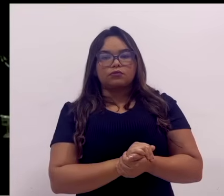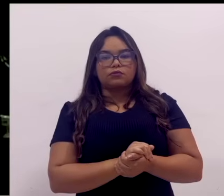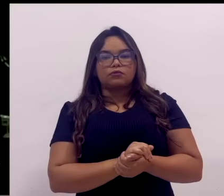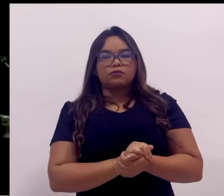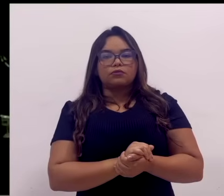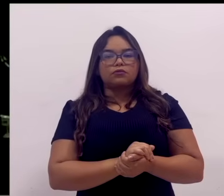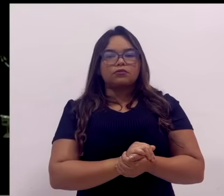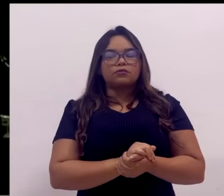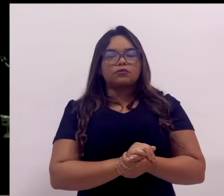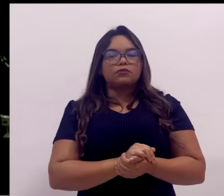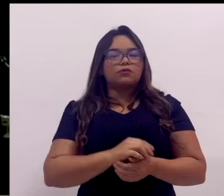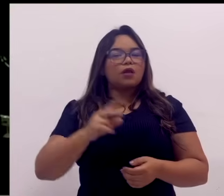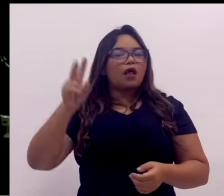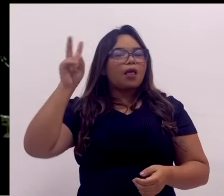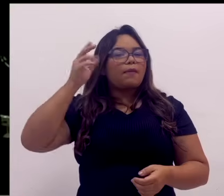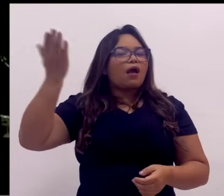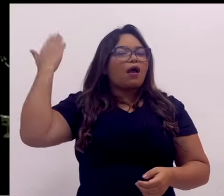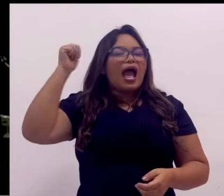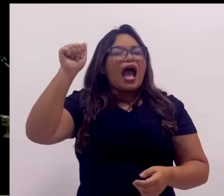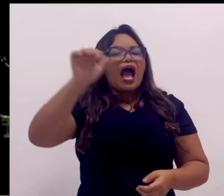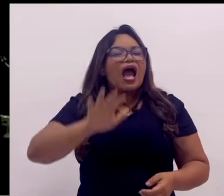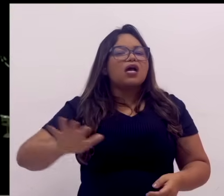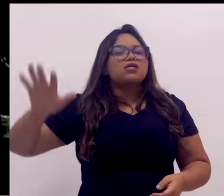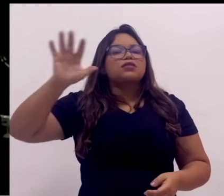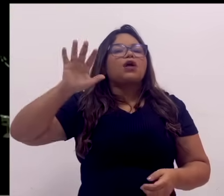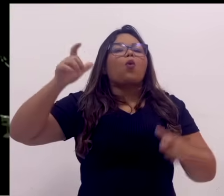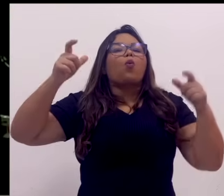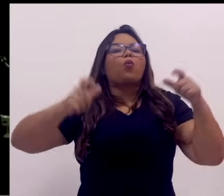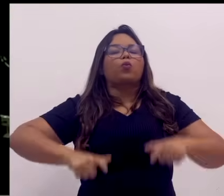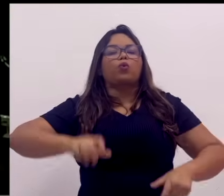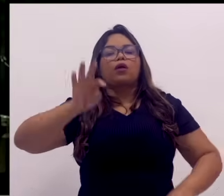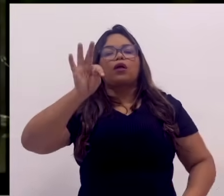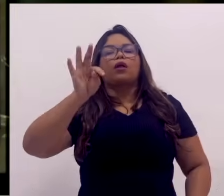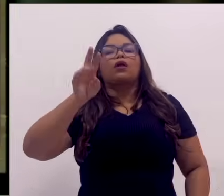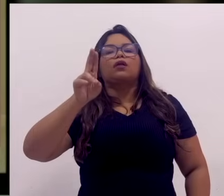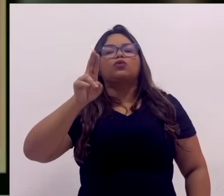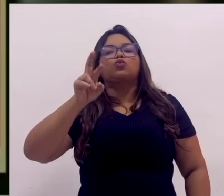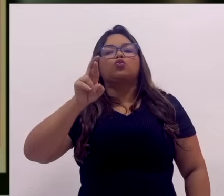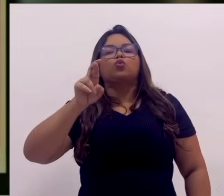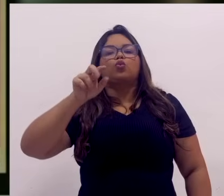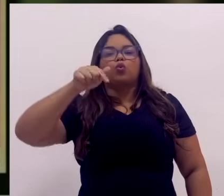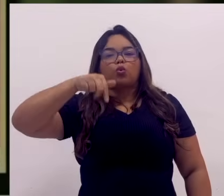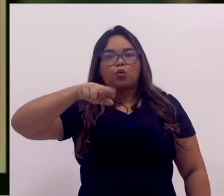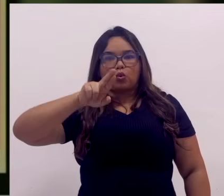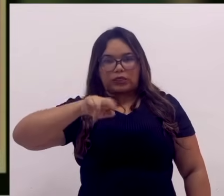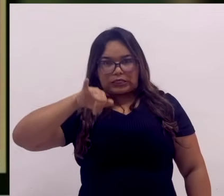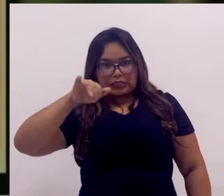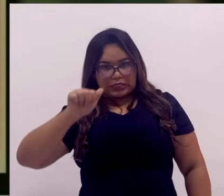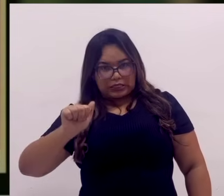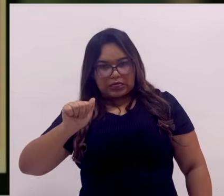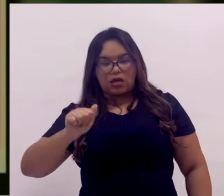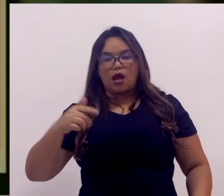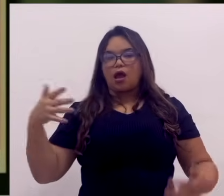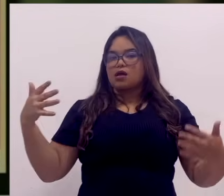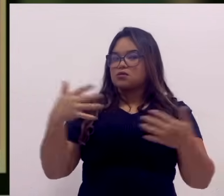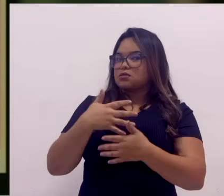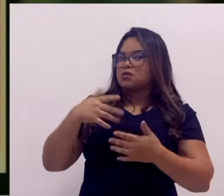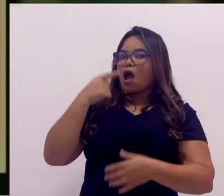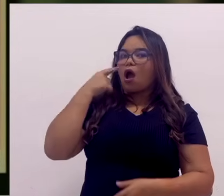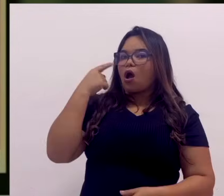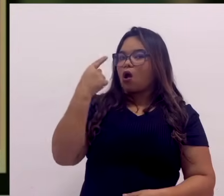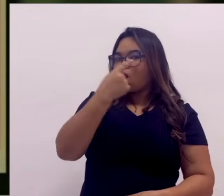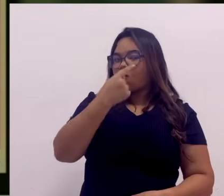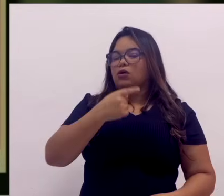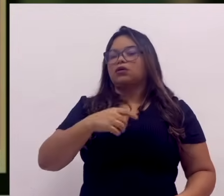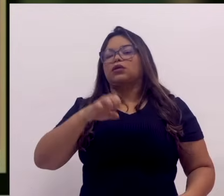Então, vamos à Turquia, Ásia Menor, onde encontraremos essas igrejas. Esta é a cidade de